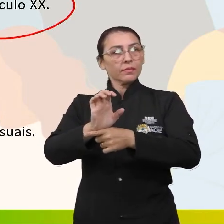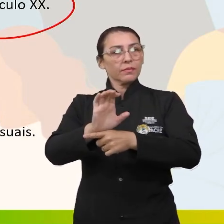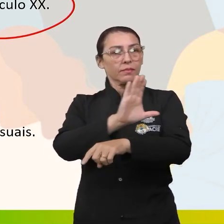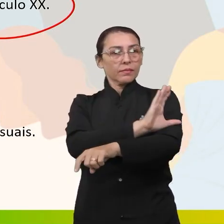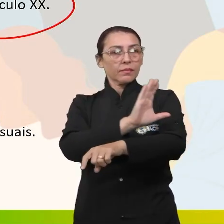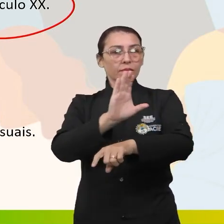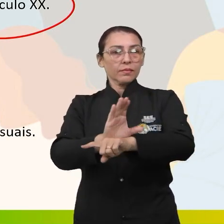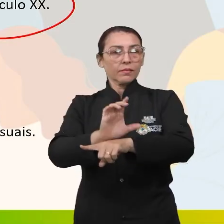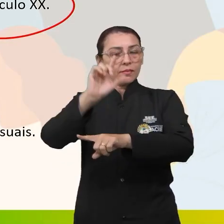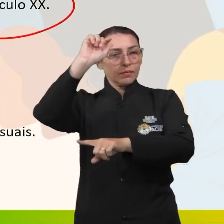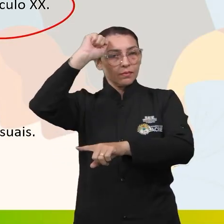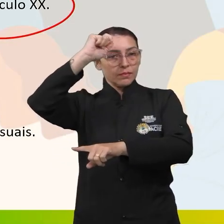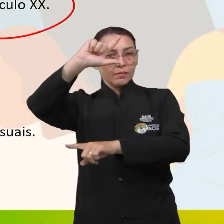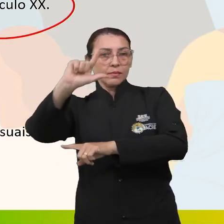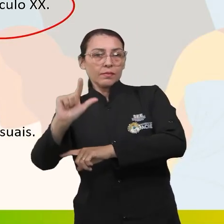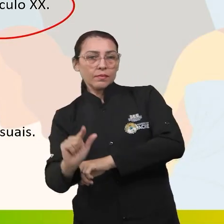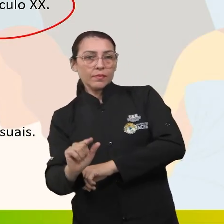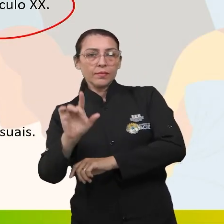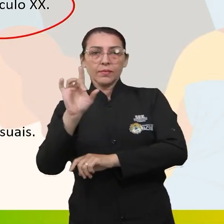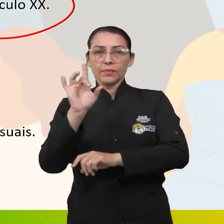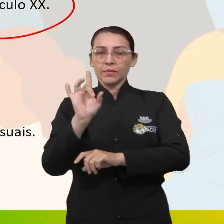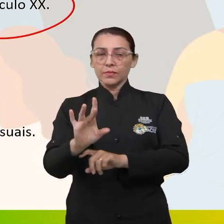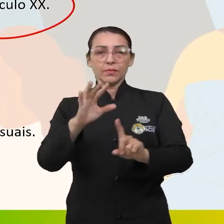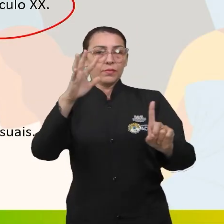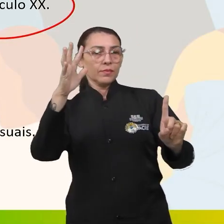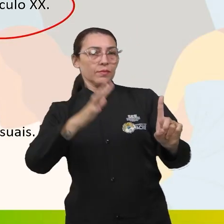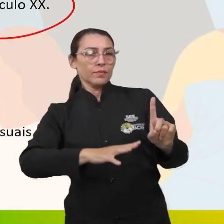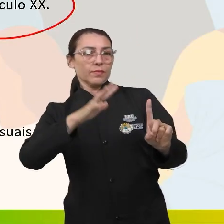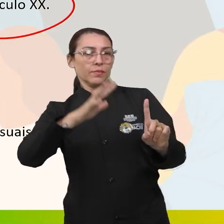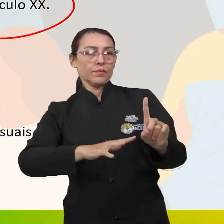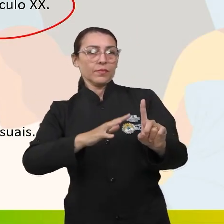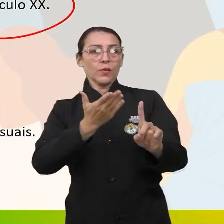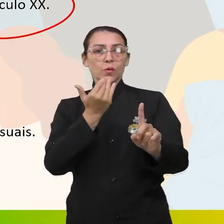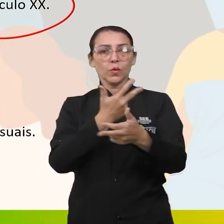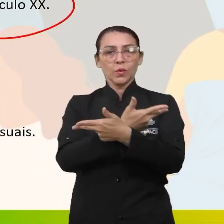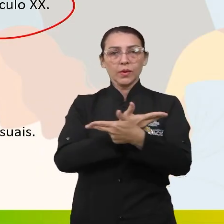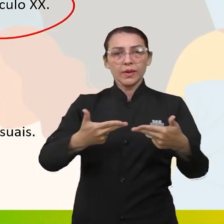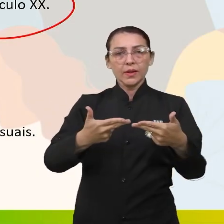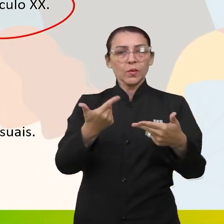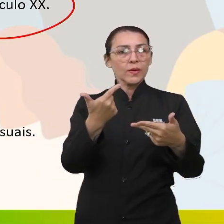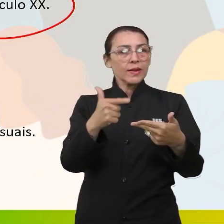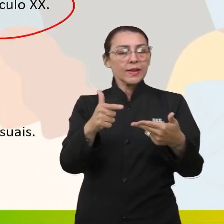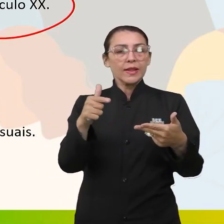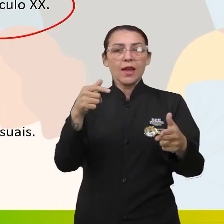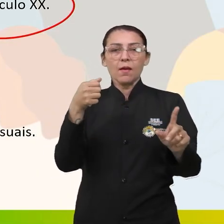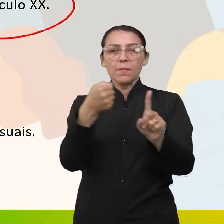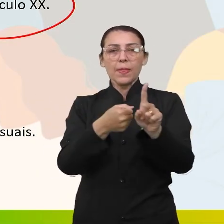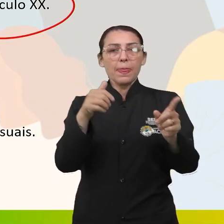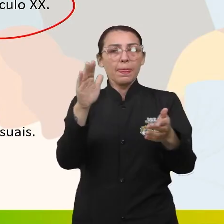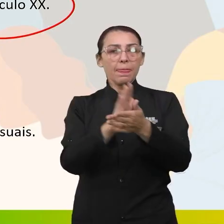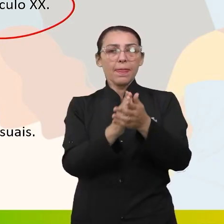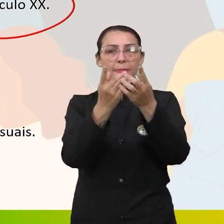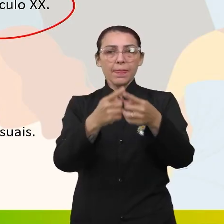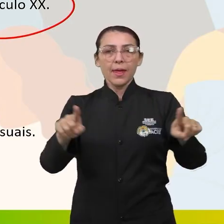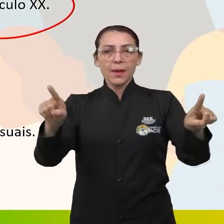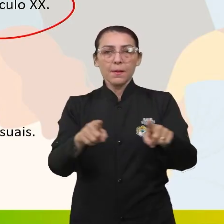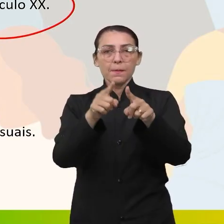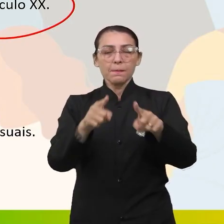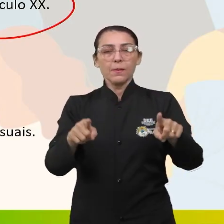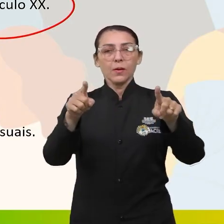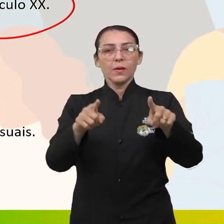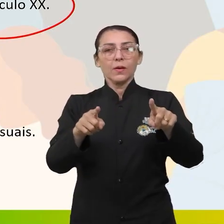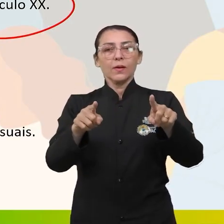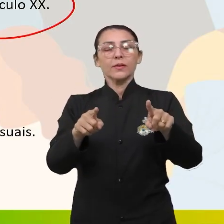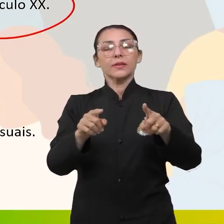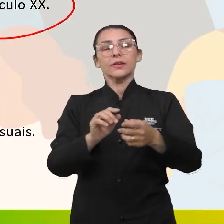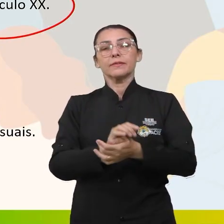Letra E. A cultura afro-brasileira só influenciou a culinária e não teve impacto na música e nas artes